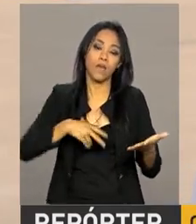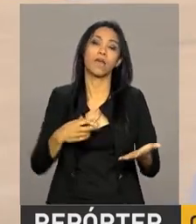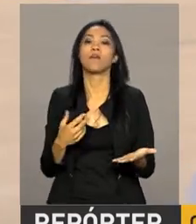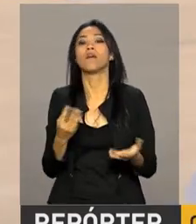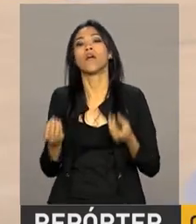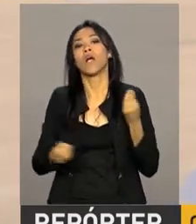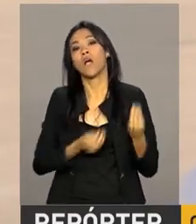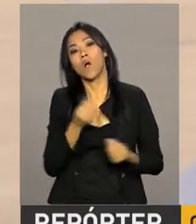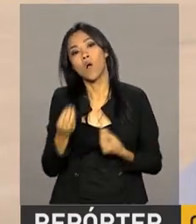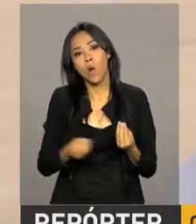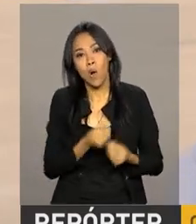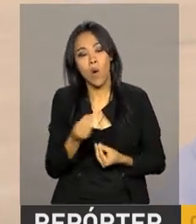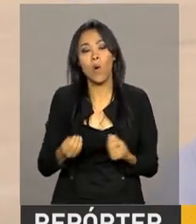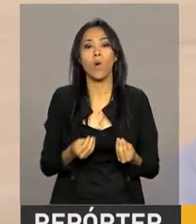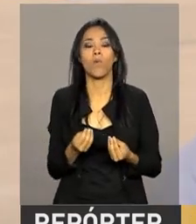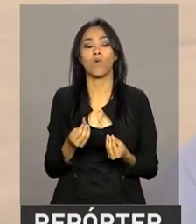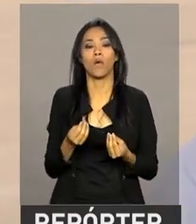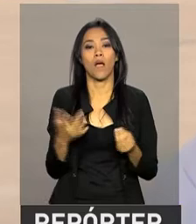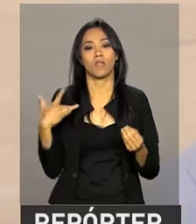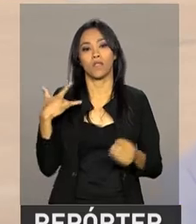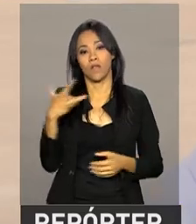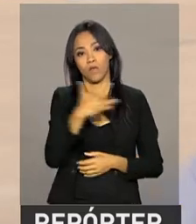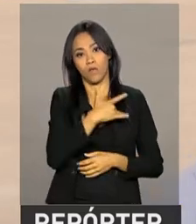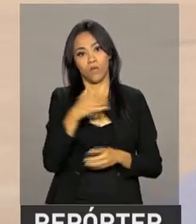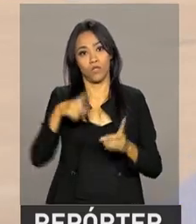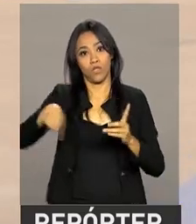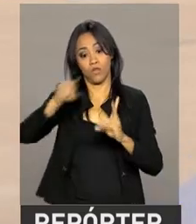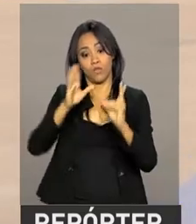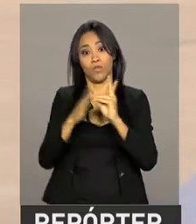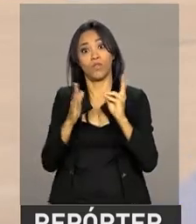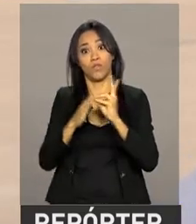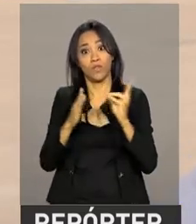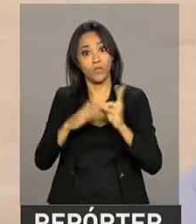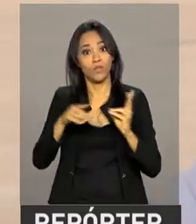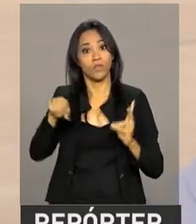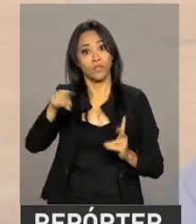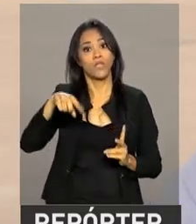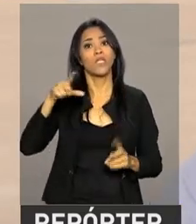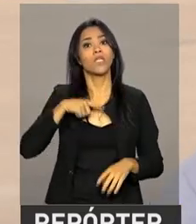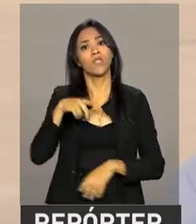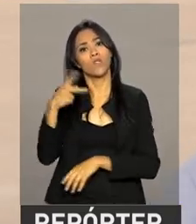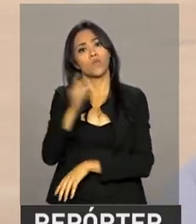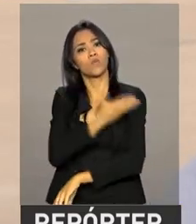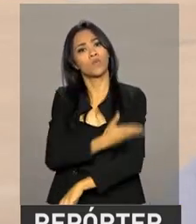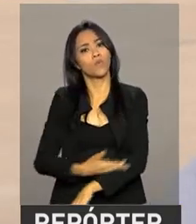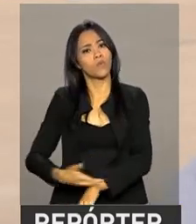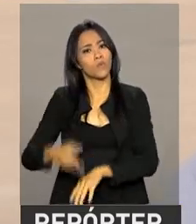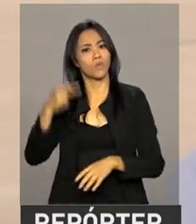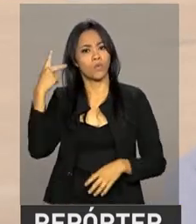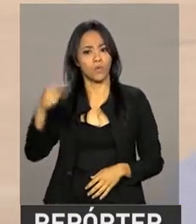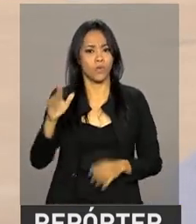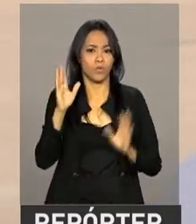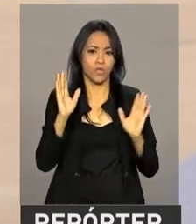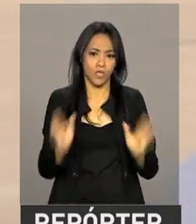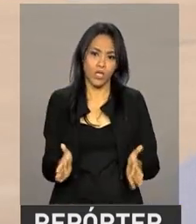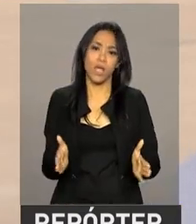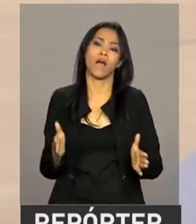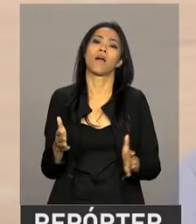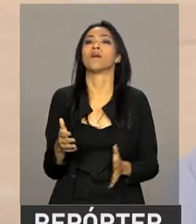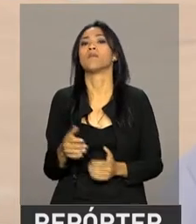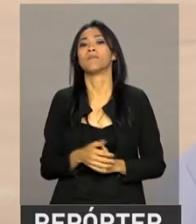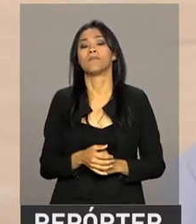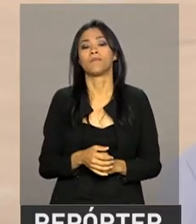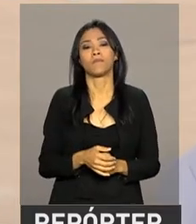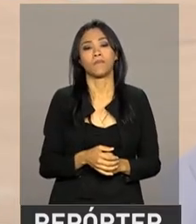a saúde indígena, porque é um público bem específico que já tem suas práticas, principalmente em relação ao setor